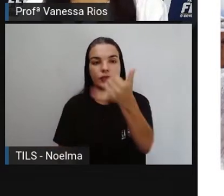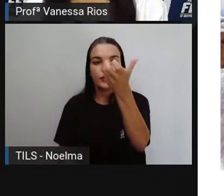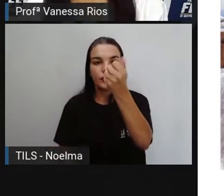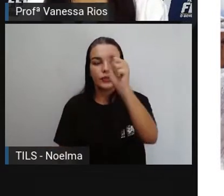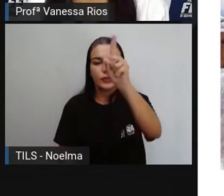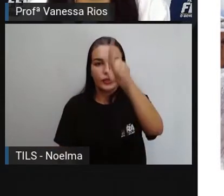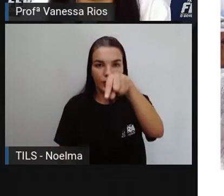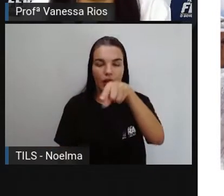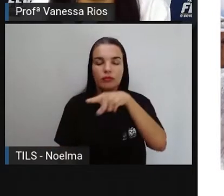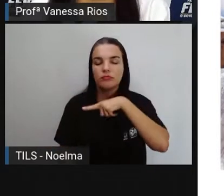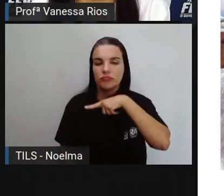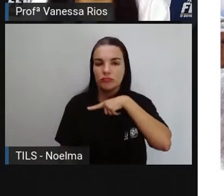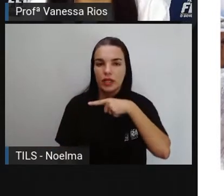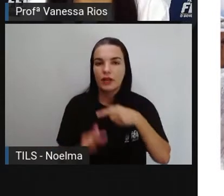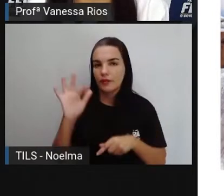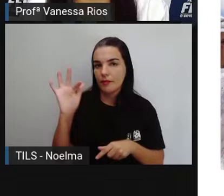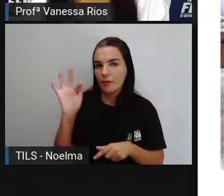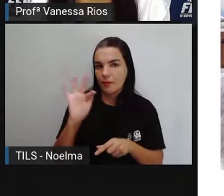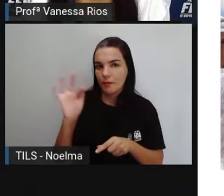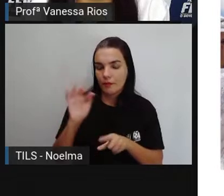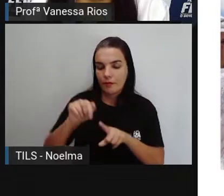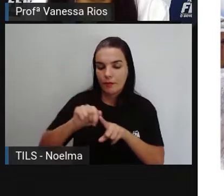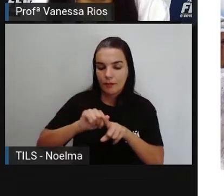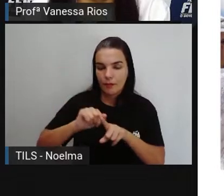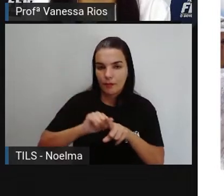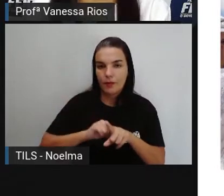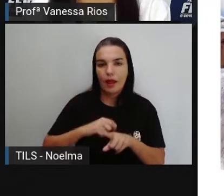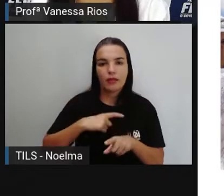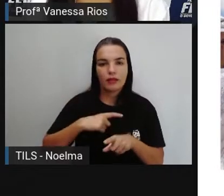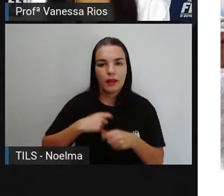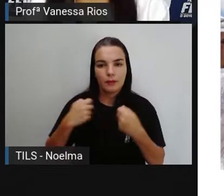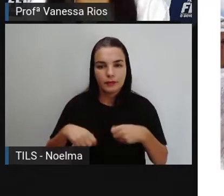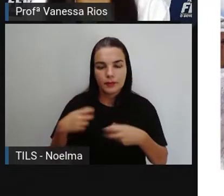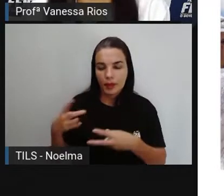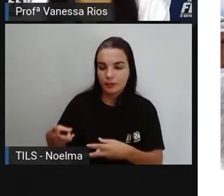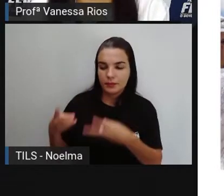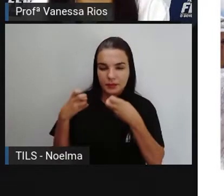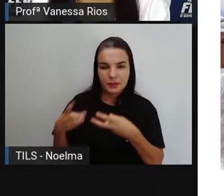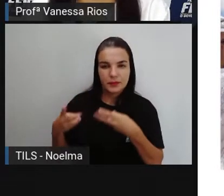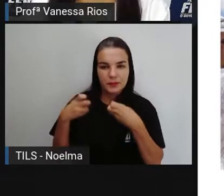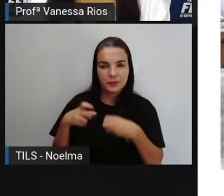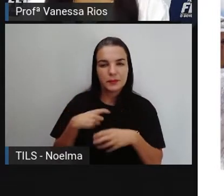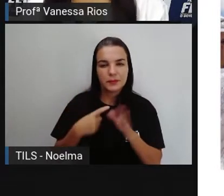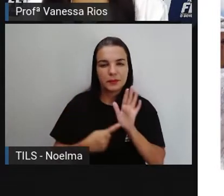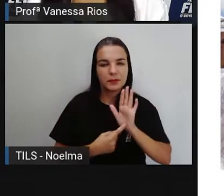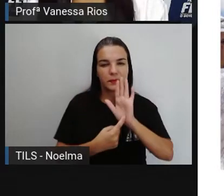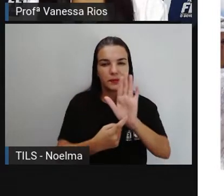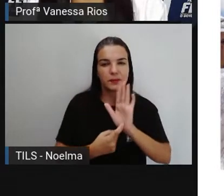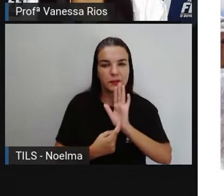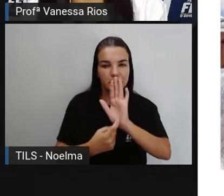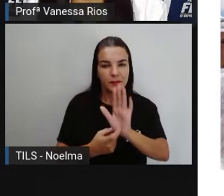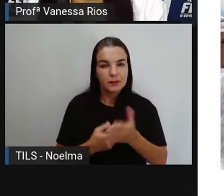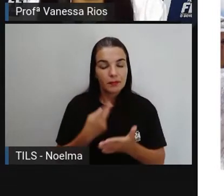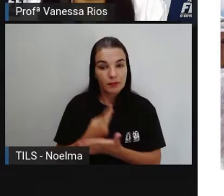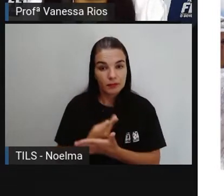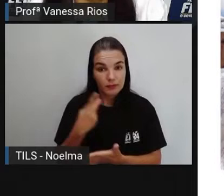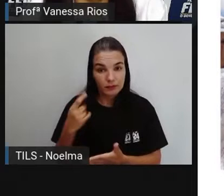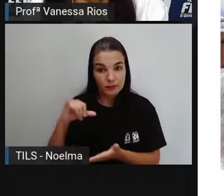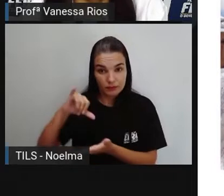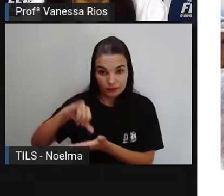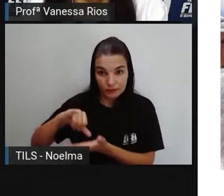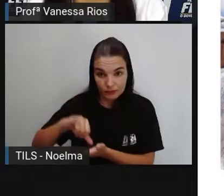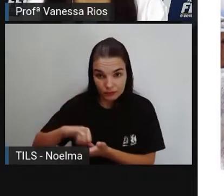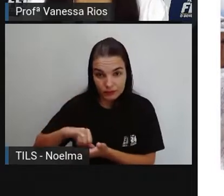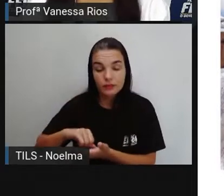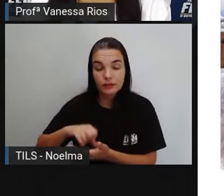festas religiosas merecem aí serem observadas, né? Ganham também destaque, não só acontecendo na capital